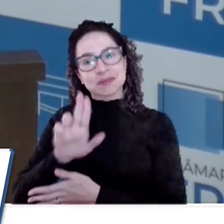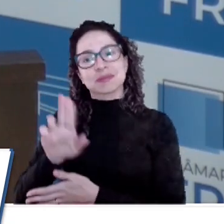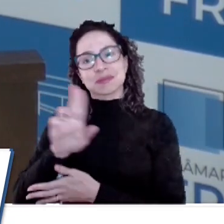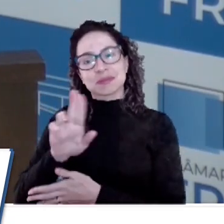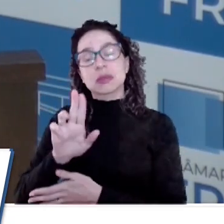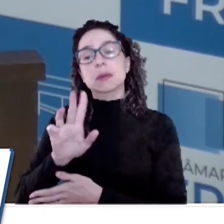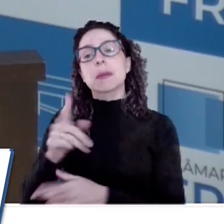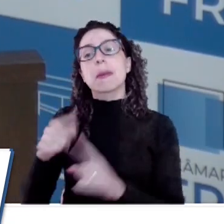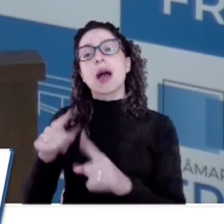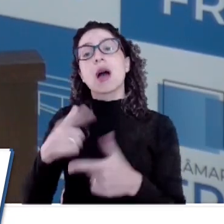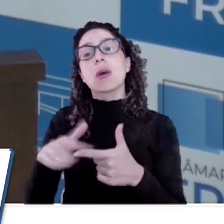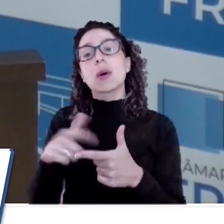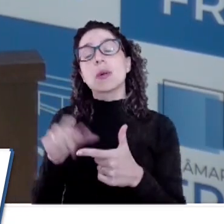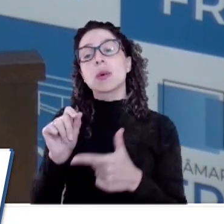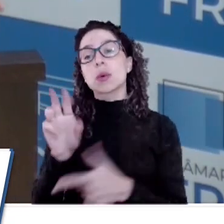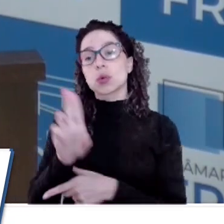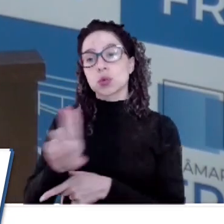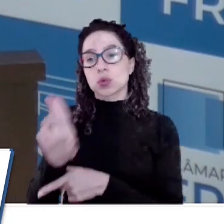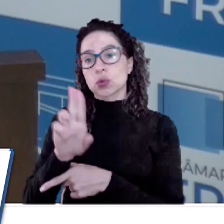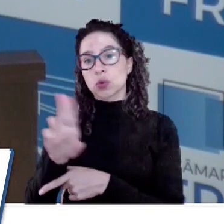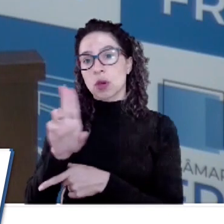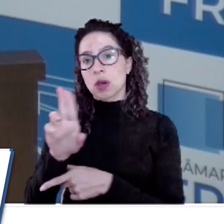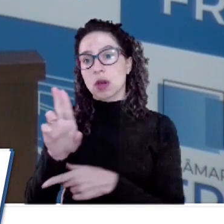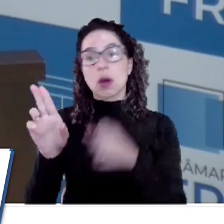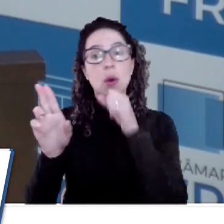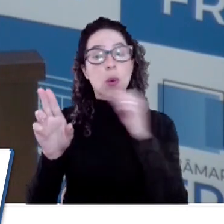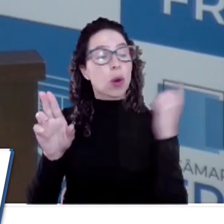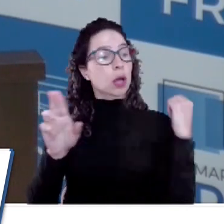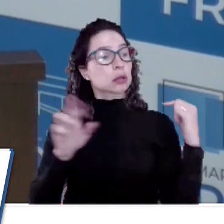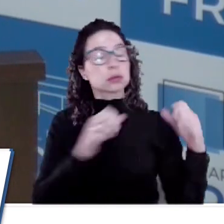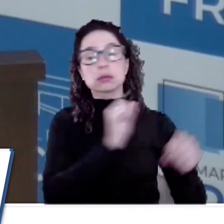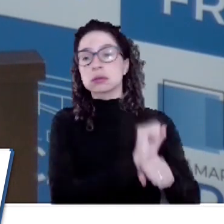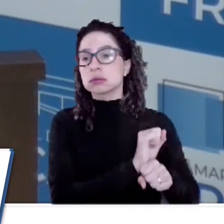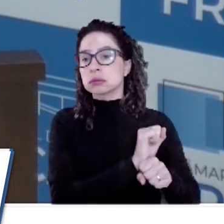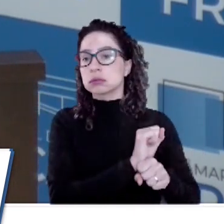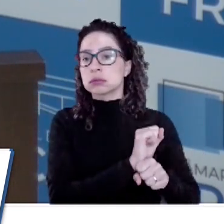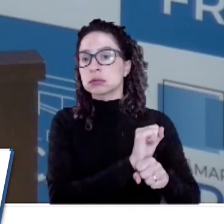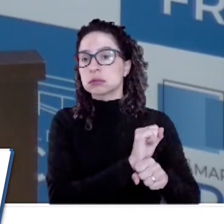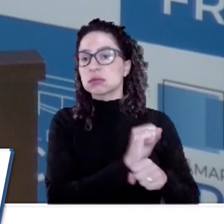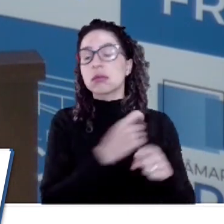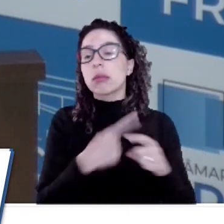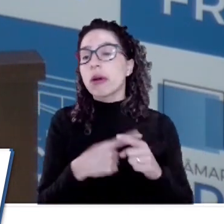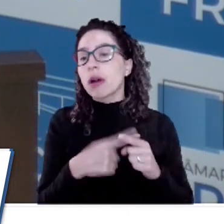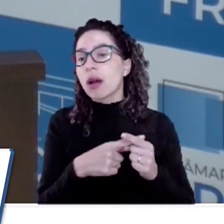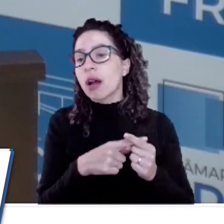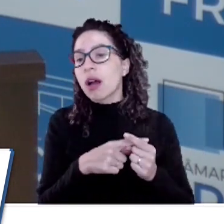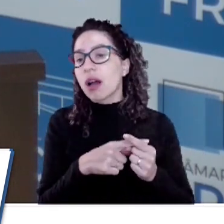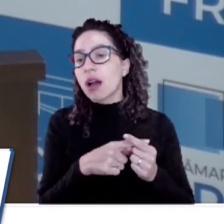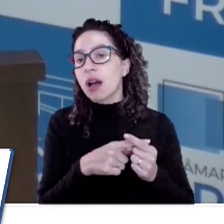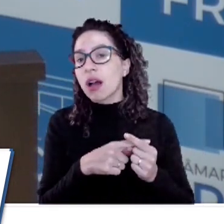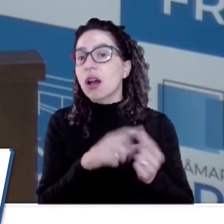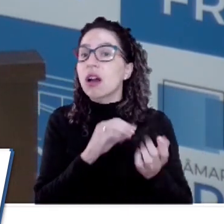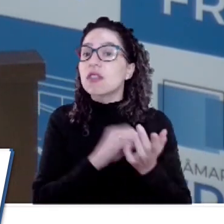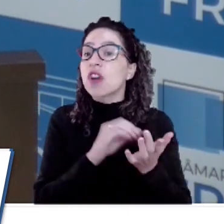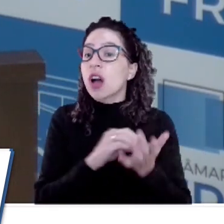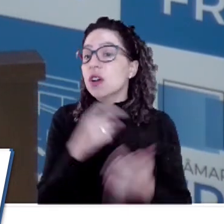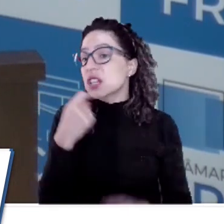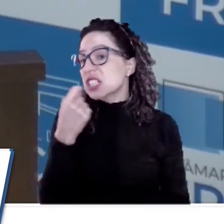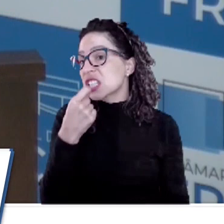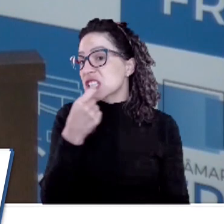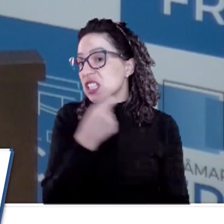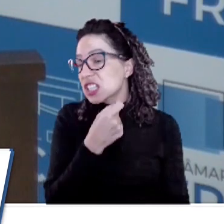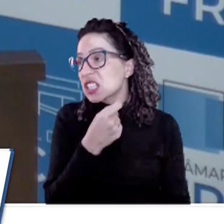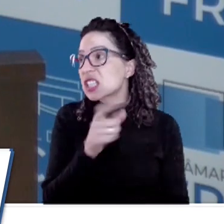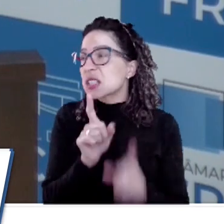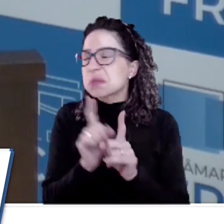é que ele começou a ser utilizado e o antigo parou parou por falta de dentistas esse segundo informações